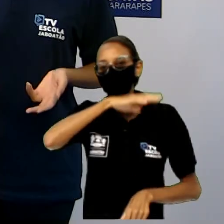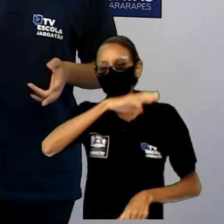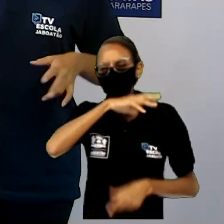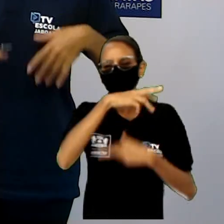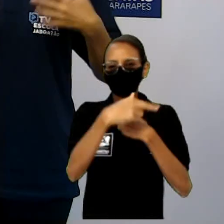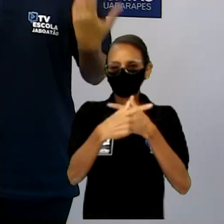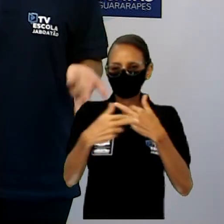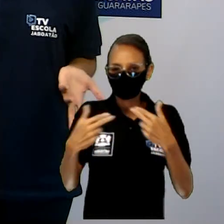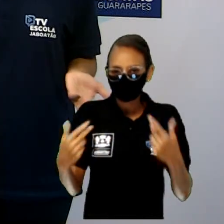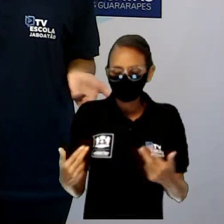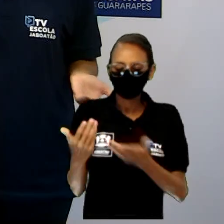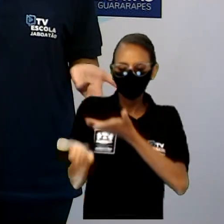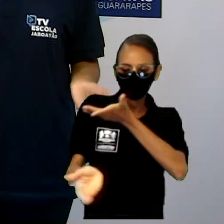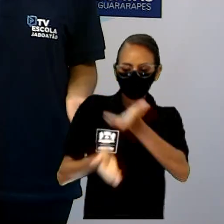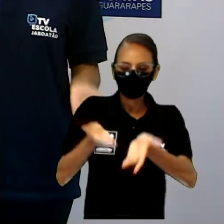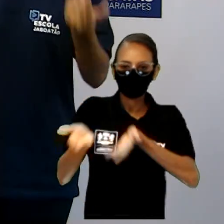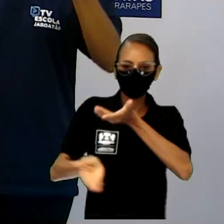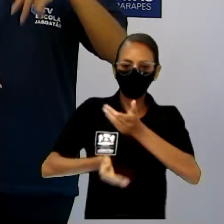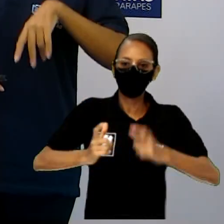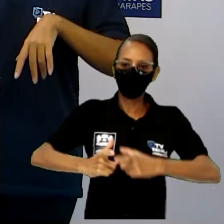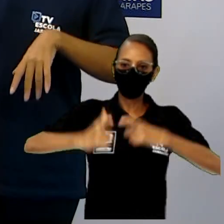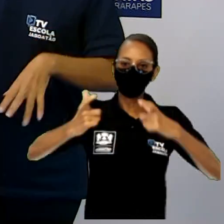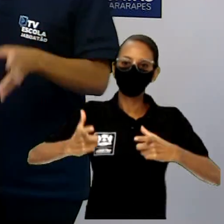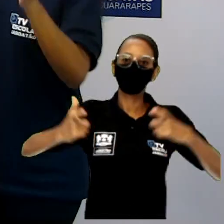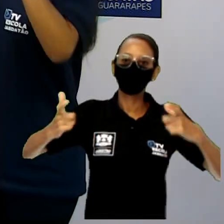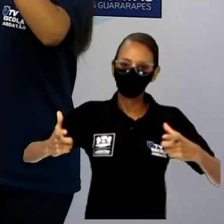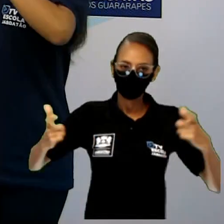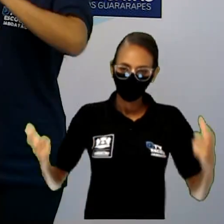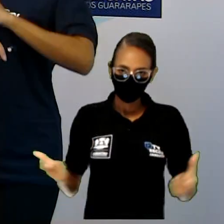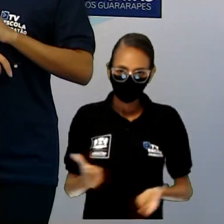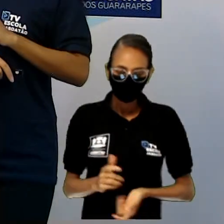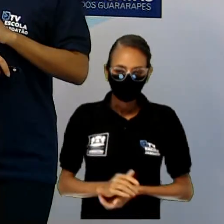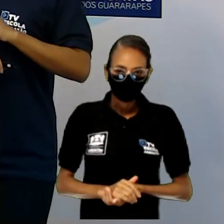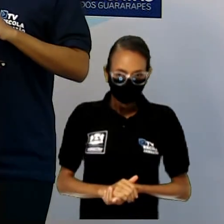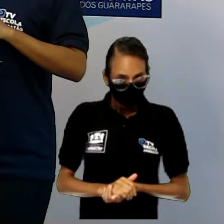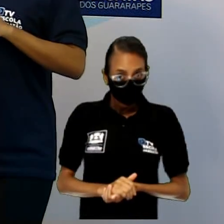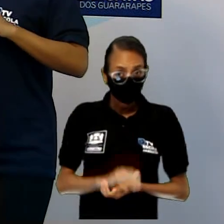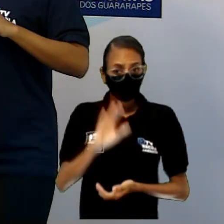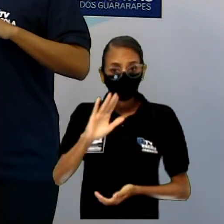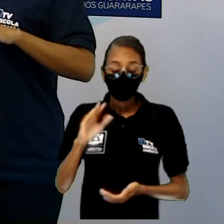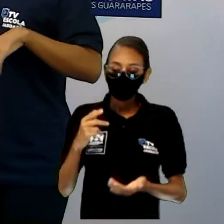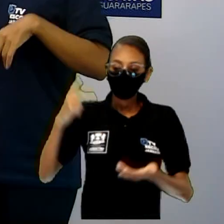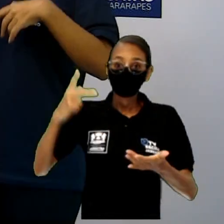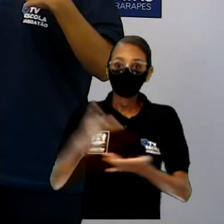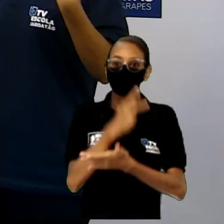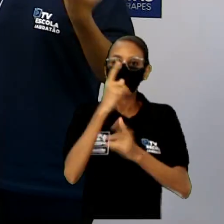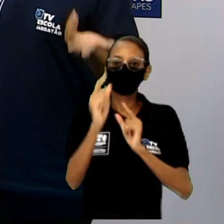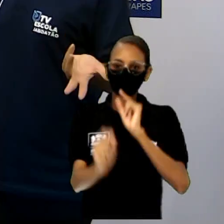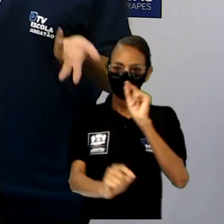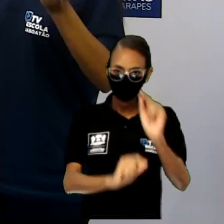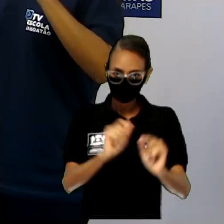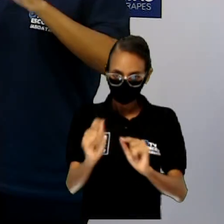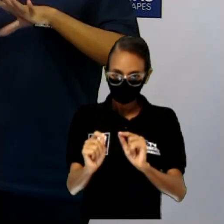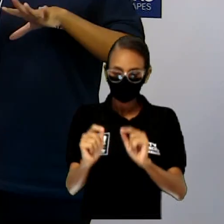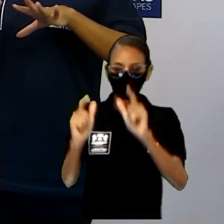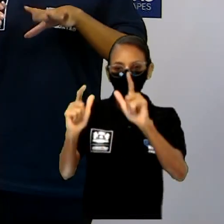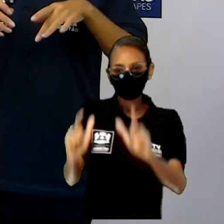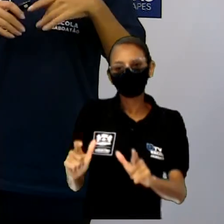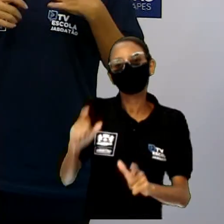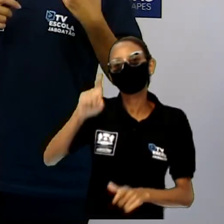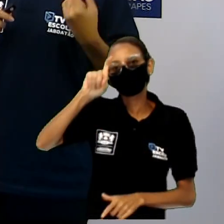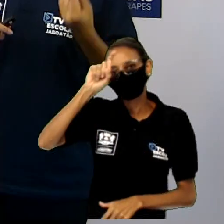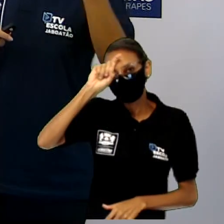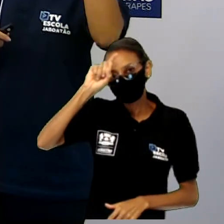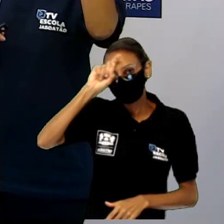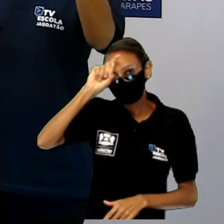com mais abundância, tá? E aí, o que acontece quando eles chegam lá no Egito, gente? O Egito, eles estavam naquele período